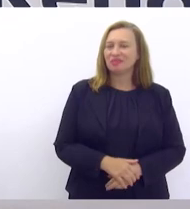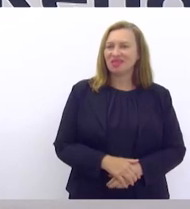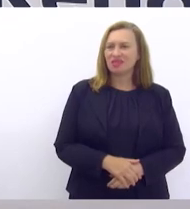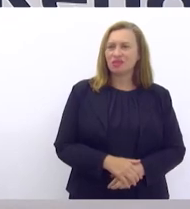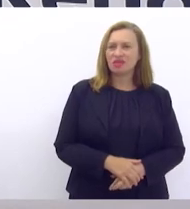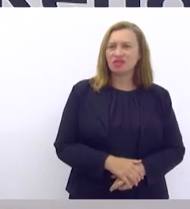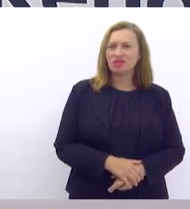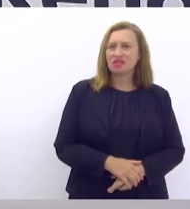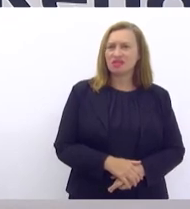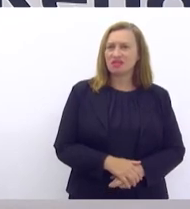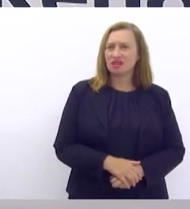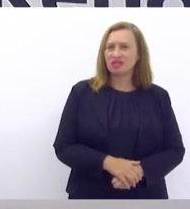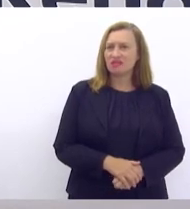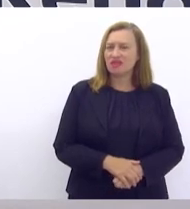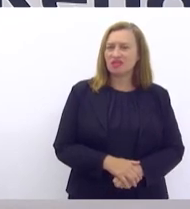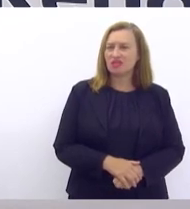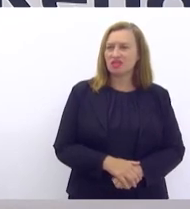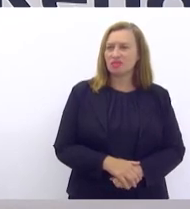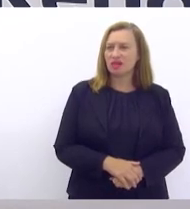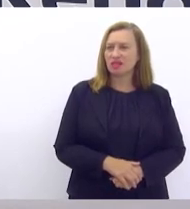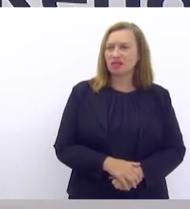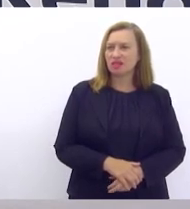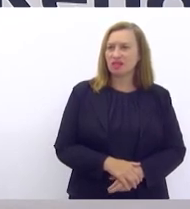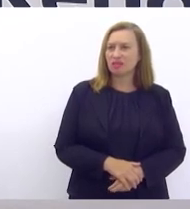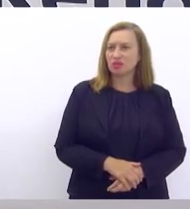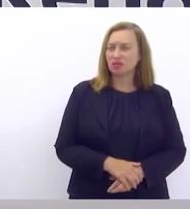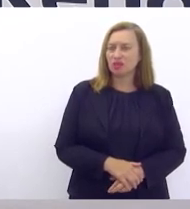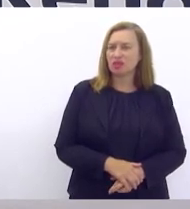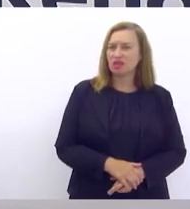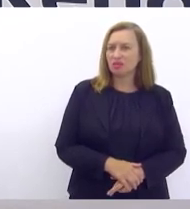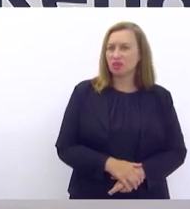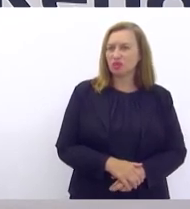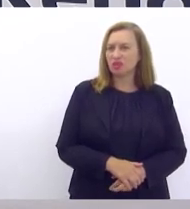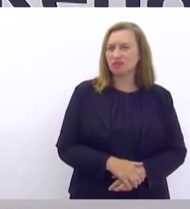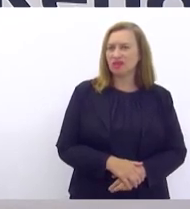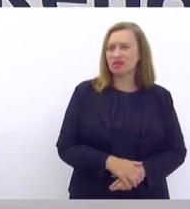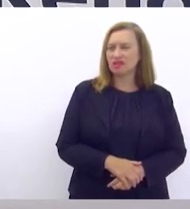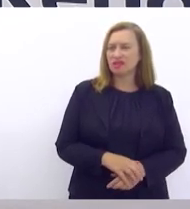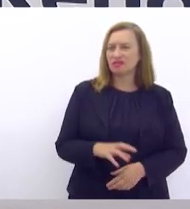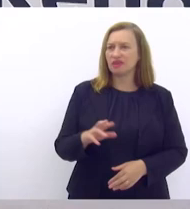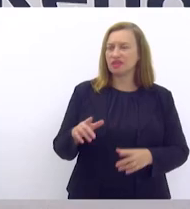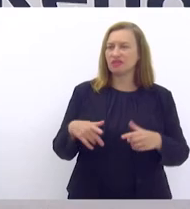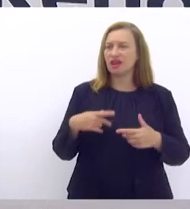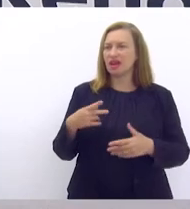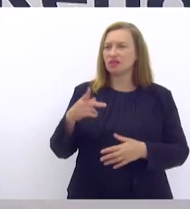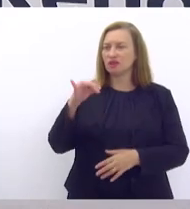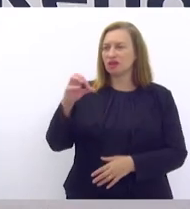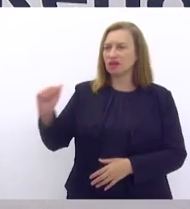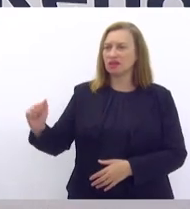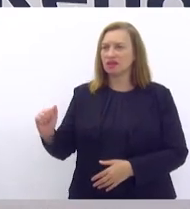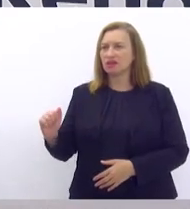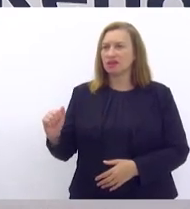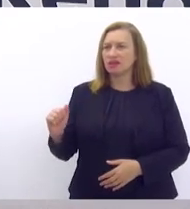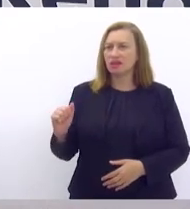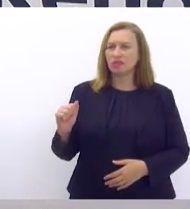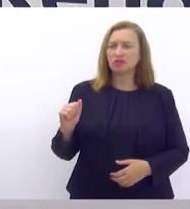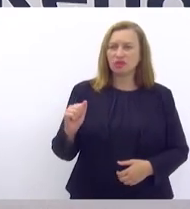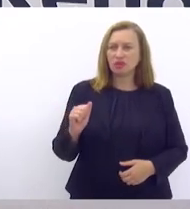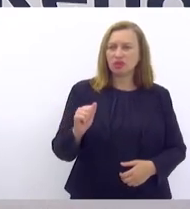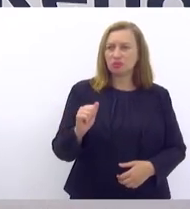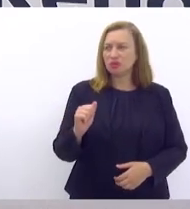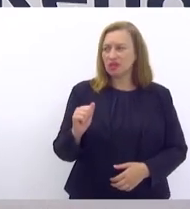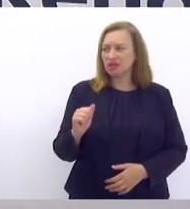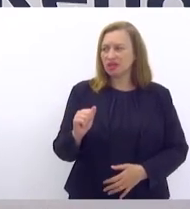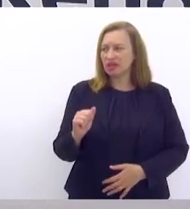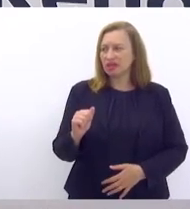você. Obrigado, irmão. Deus te abençoe, viu? Muito obrigado. Cláudia Ramos, querida, muito obrigado, viu? Deus te abençoe muito, viu?